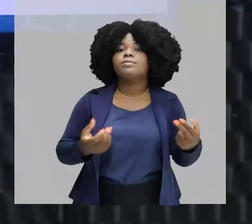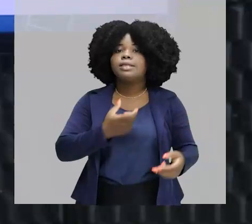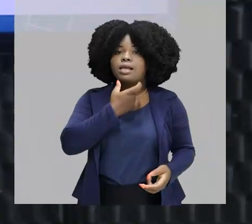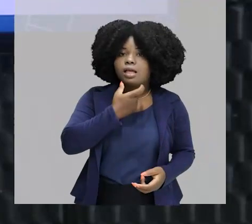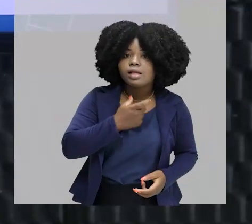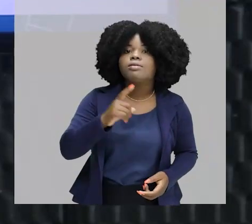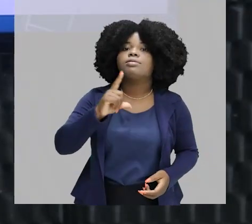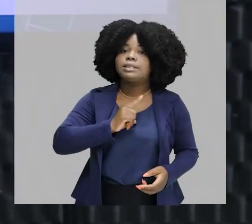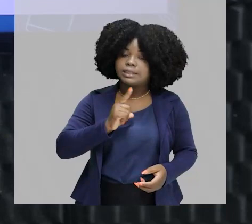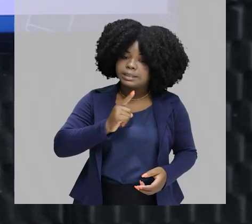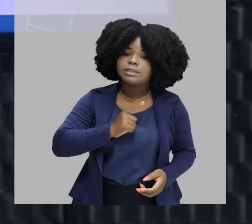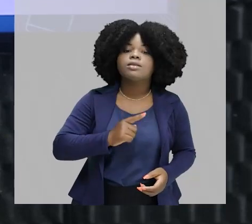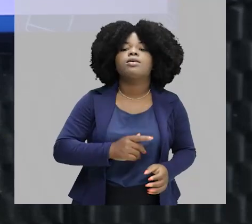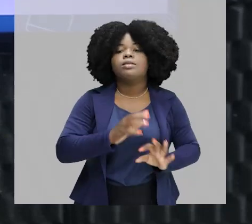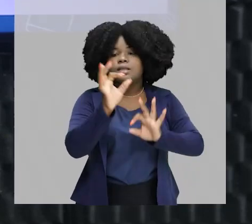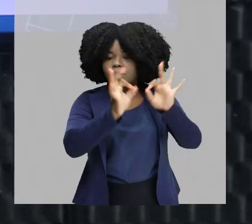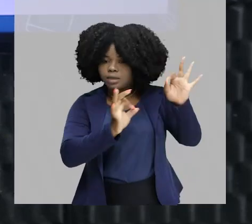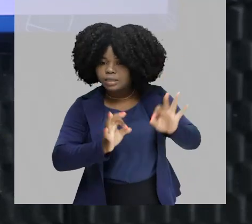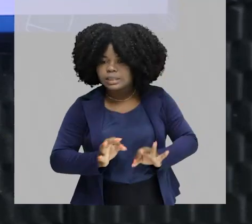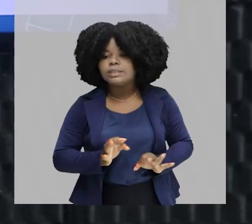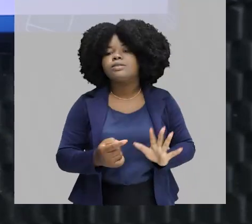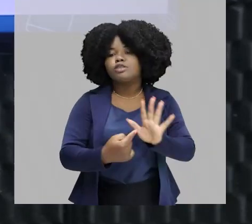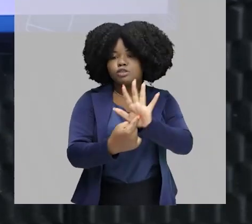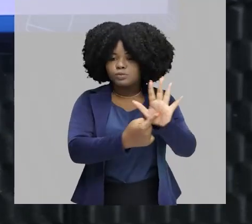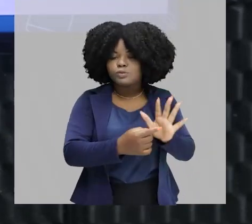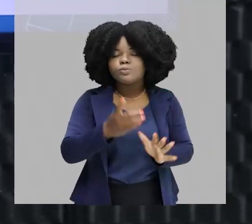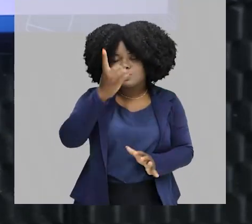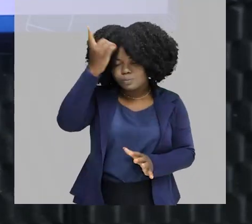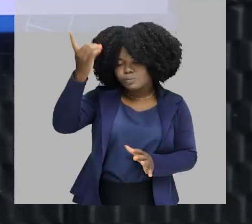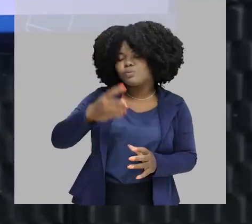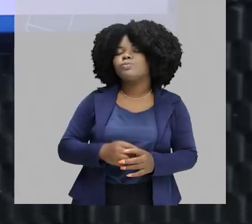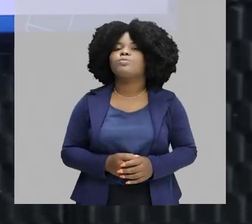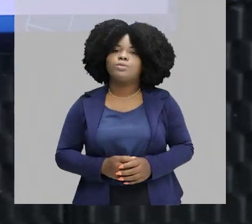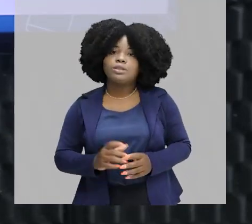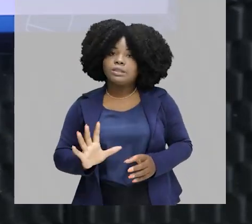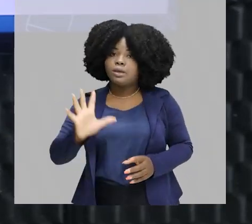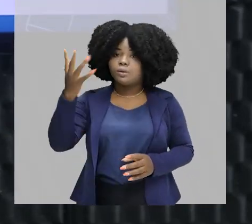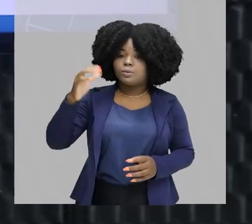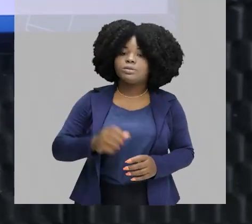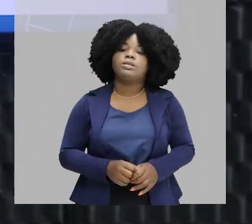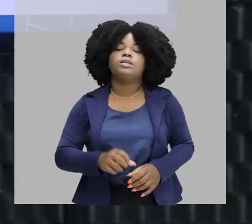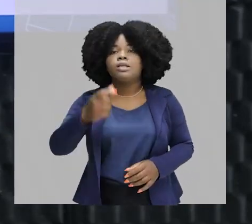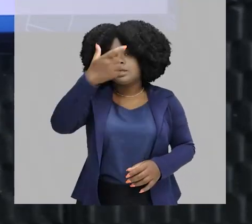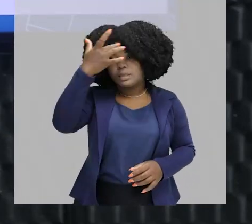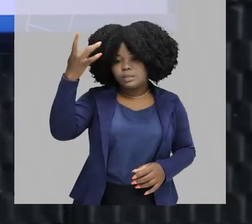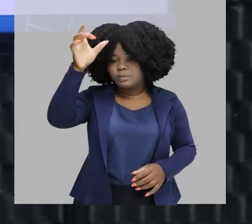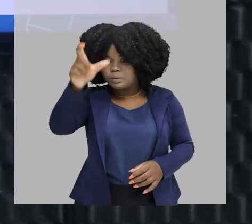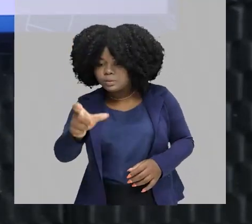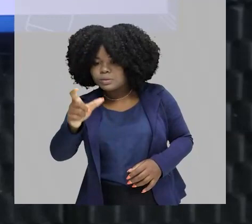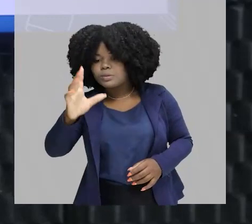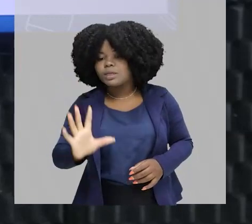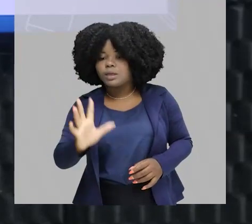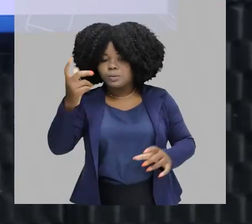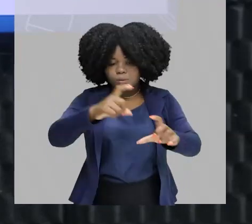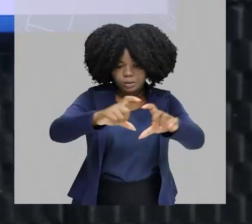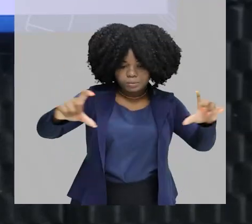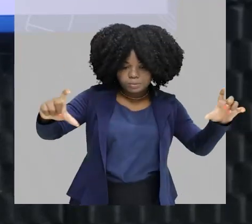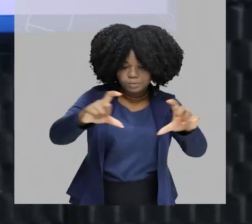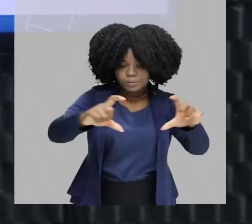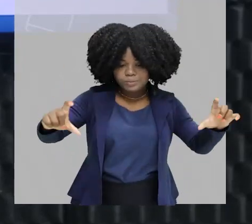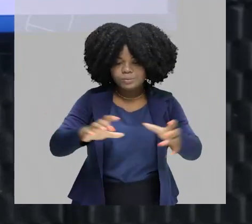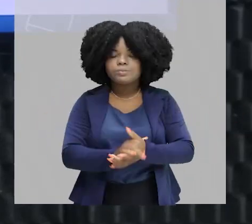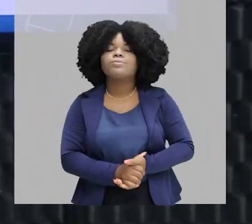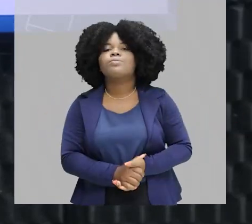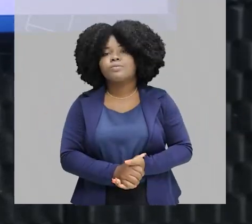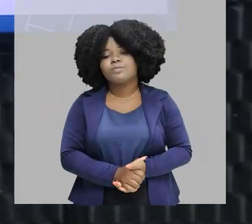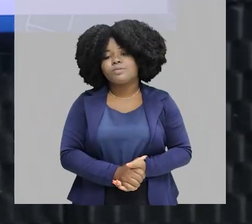possui na formação ou na expressão de ideias, de ações que um sujeito pratica, que um sujeito realiza,